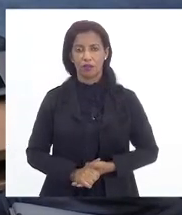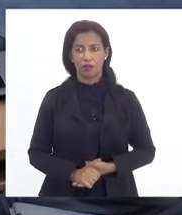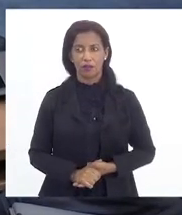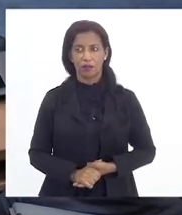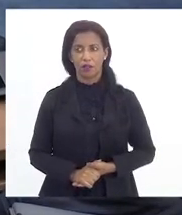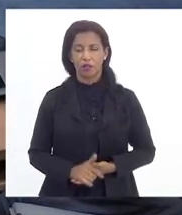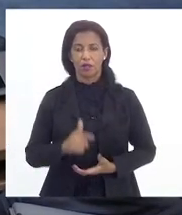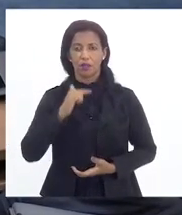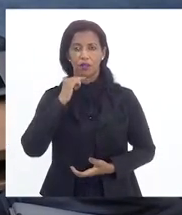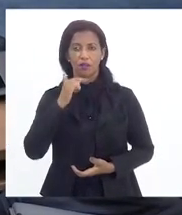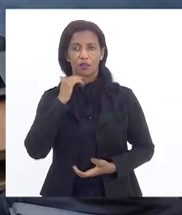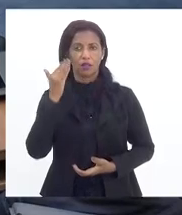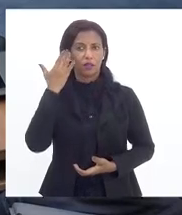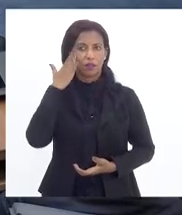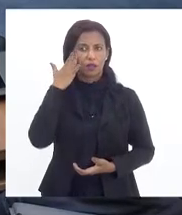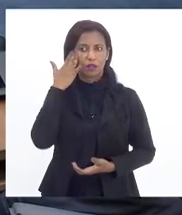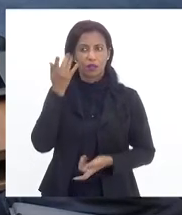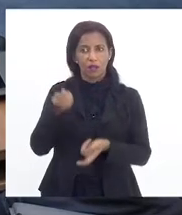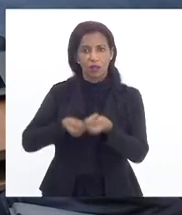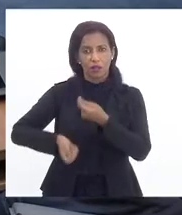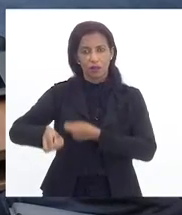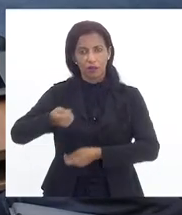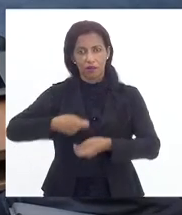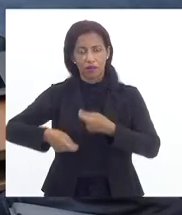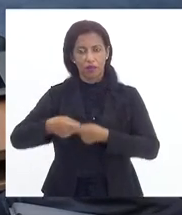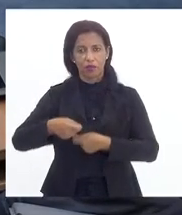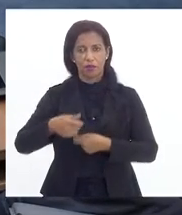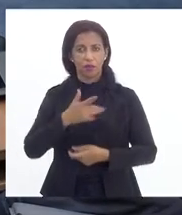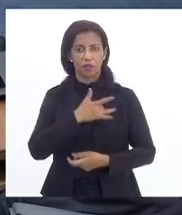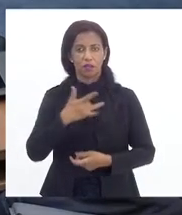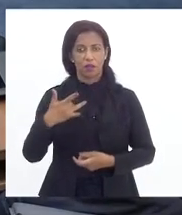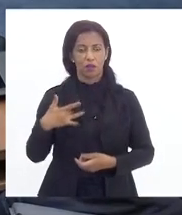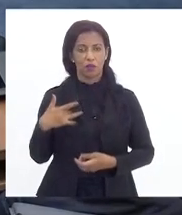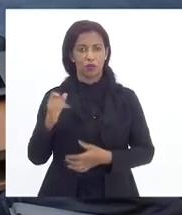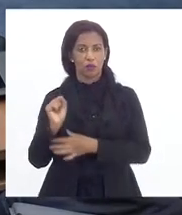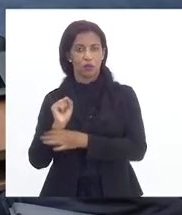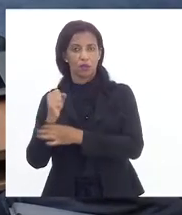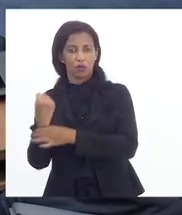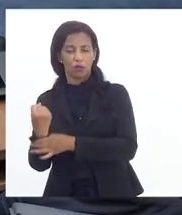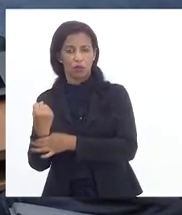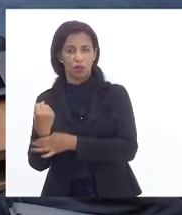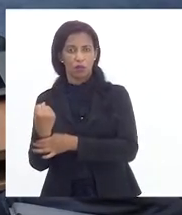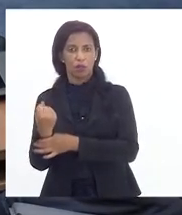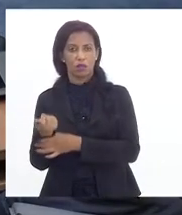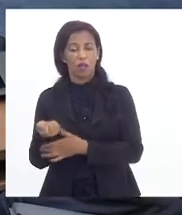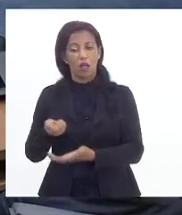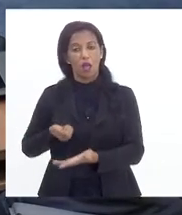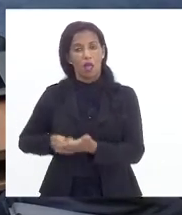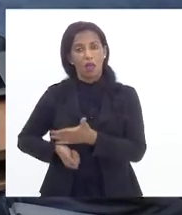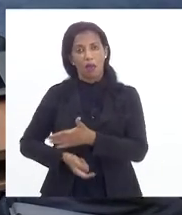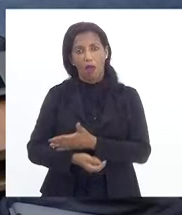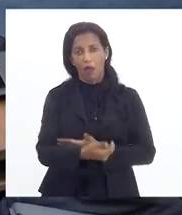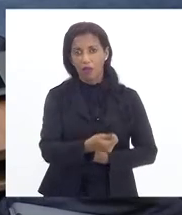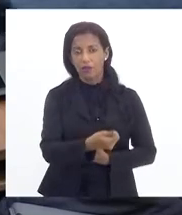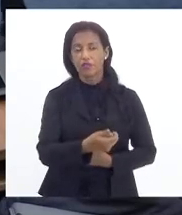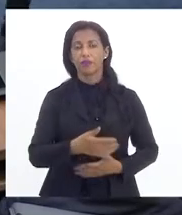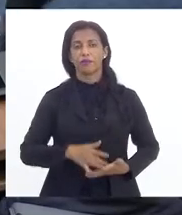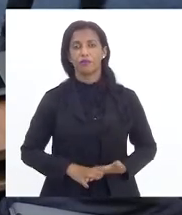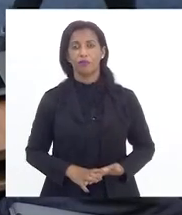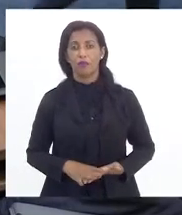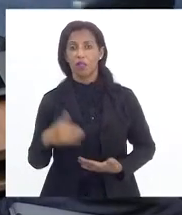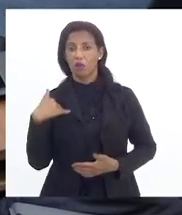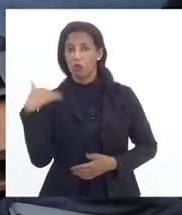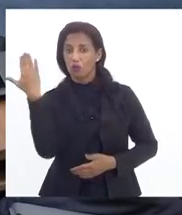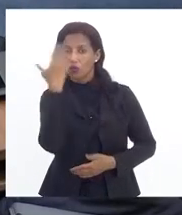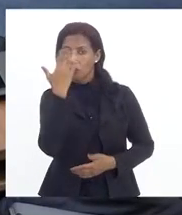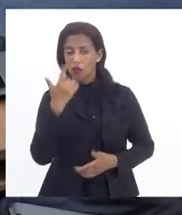conseguimos entender investimento de saúde segurança não é gasto é investimento não é perda é investimento